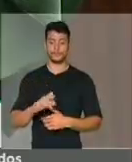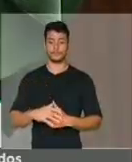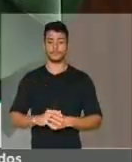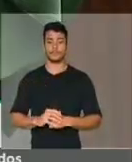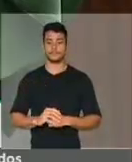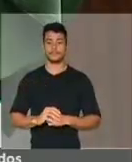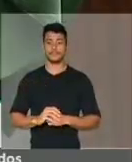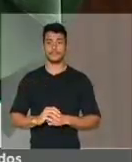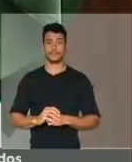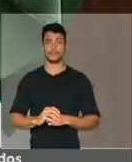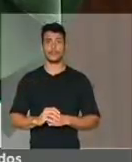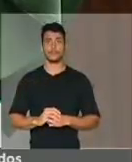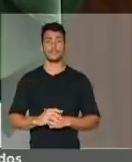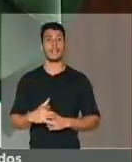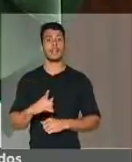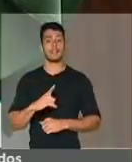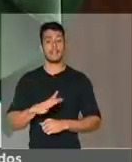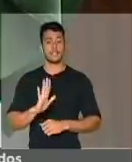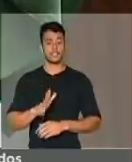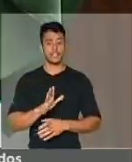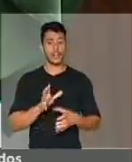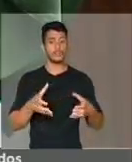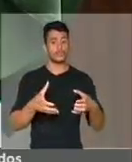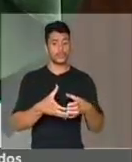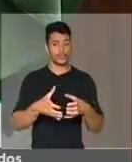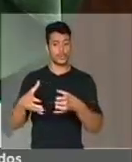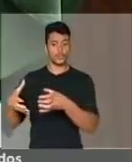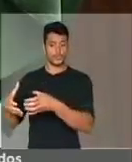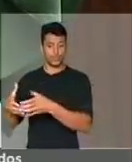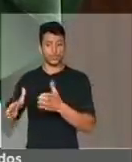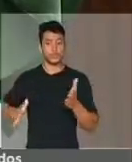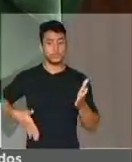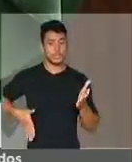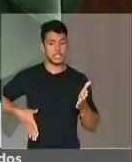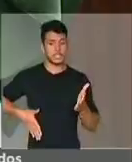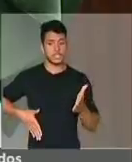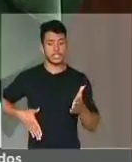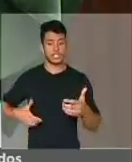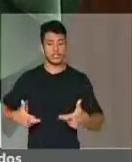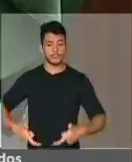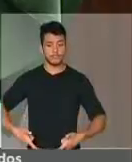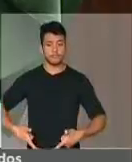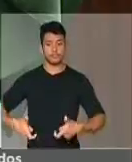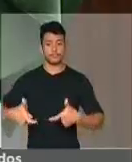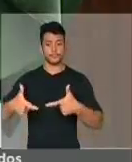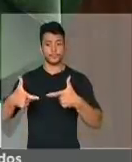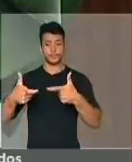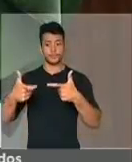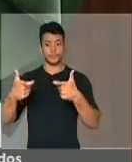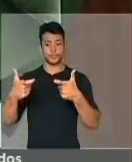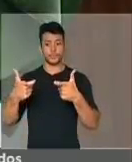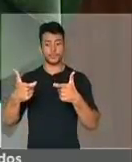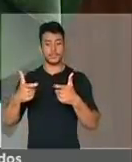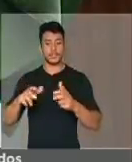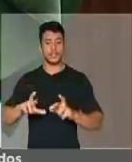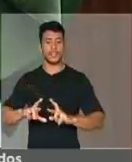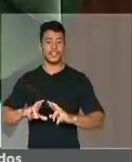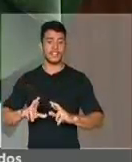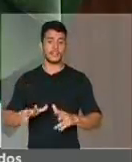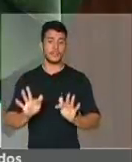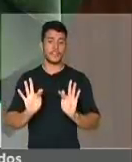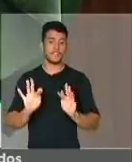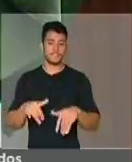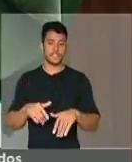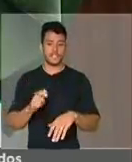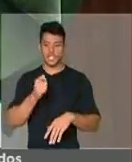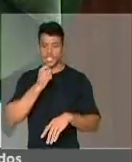Em uma autêntica guerra entre quadrilhas e entre o Estado e essas organizações criminosas. Ela não está